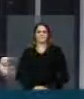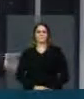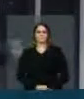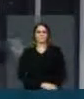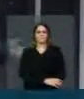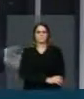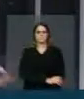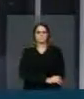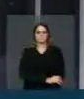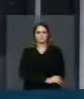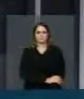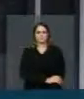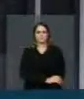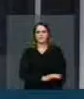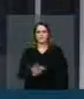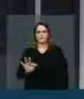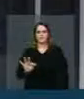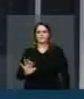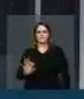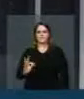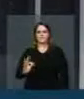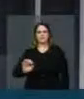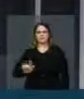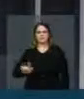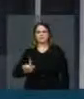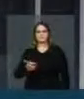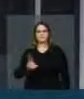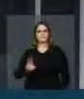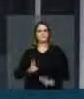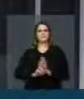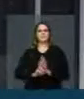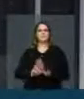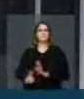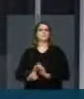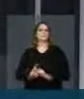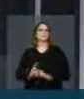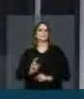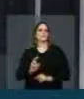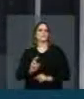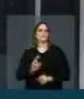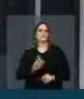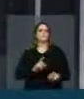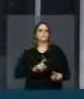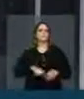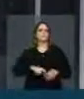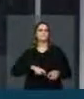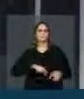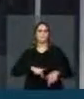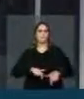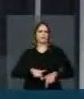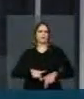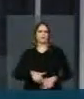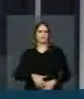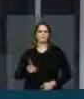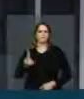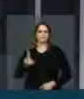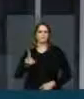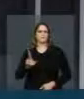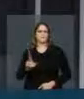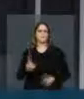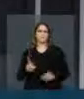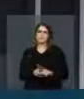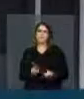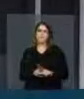A FETAG sempre foi uma entidade que representou e representa os trabalhadores rurais, os pequenos agricultores e também, de certa forma, os índios.